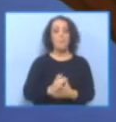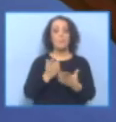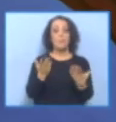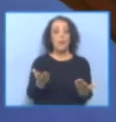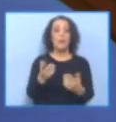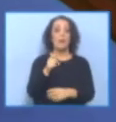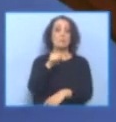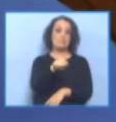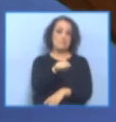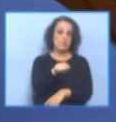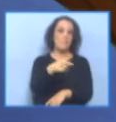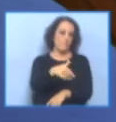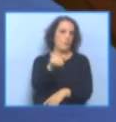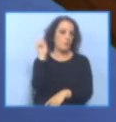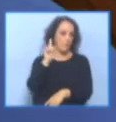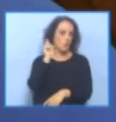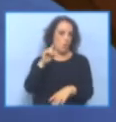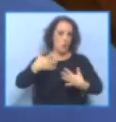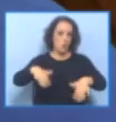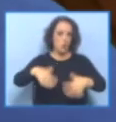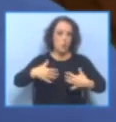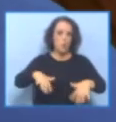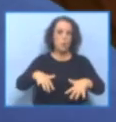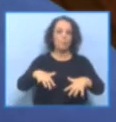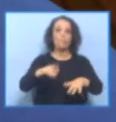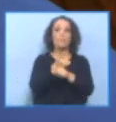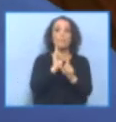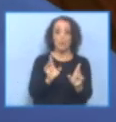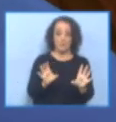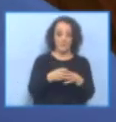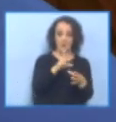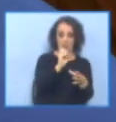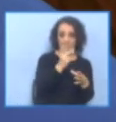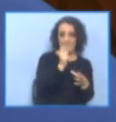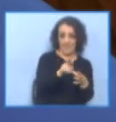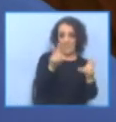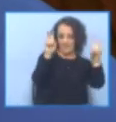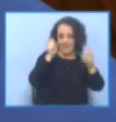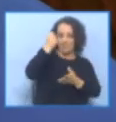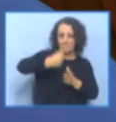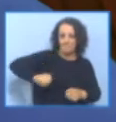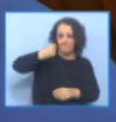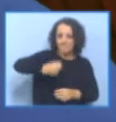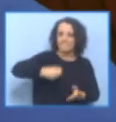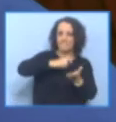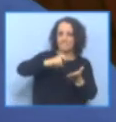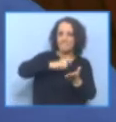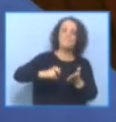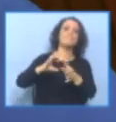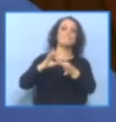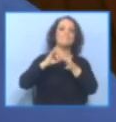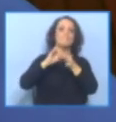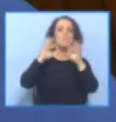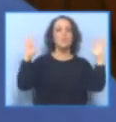E vai ser bastante importante porque os rovers, digamos assim, os caminheiros e companheiros do país inteiro se